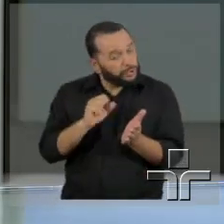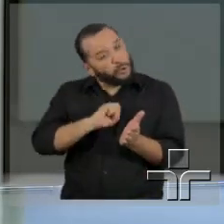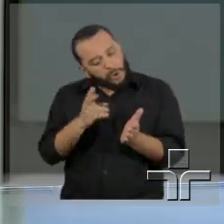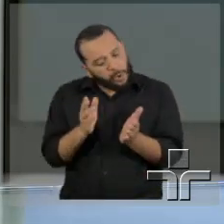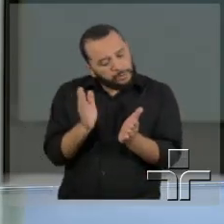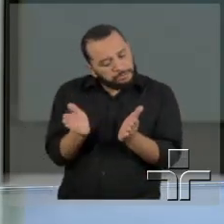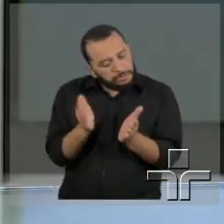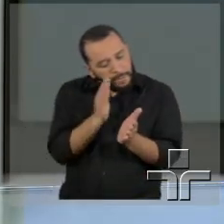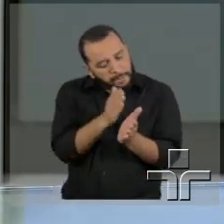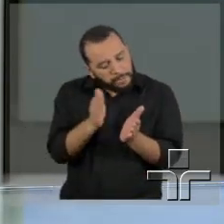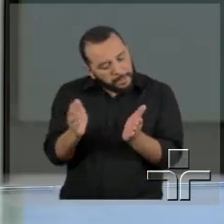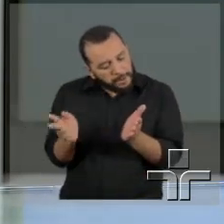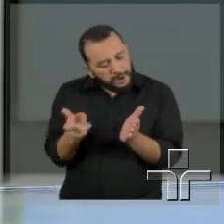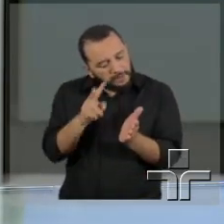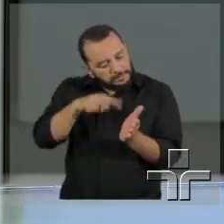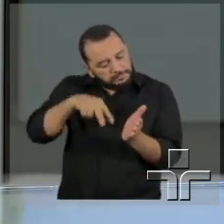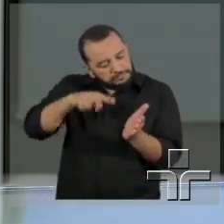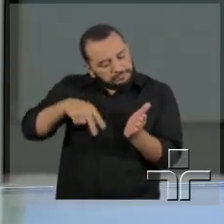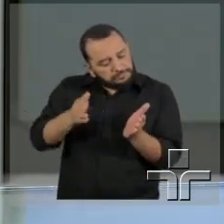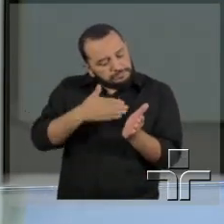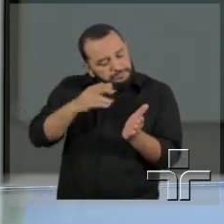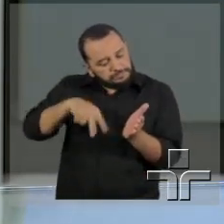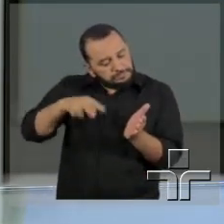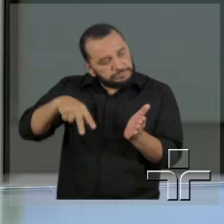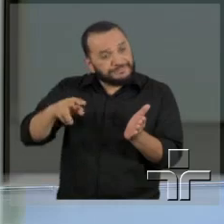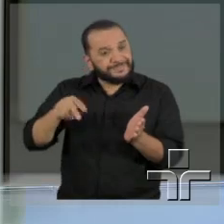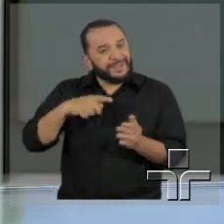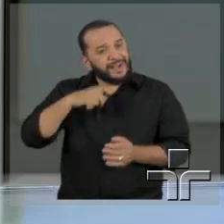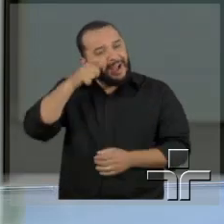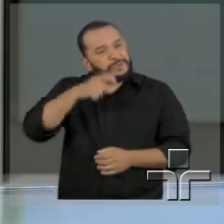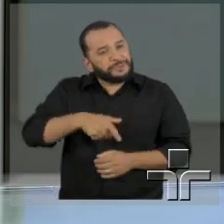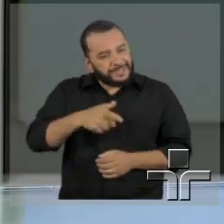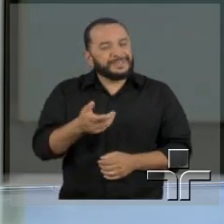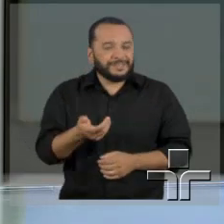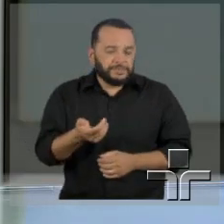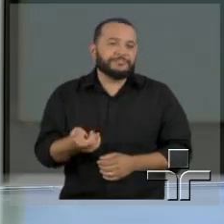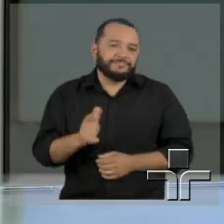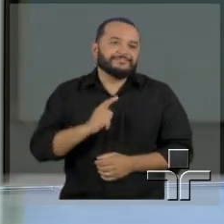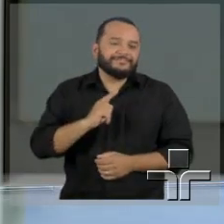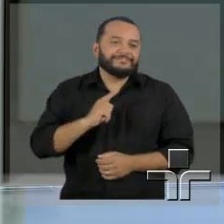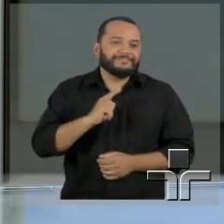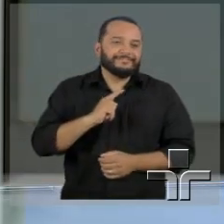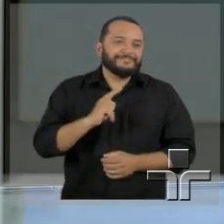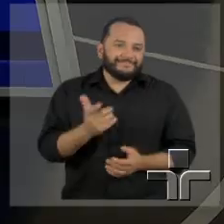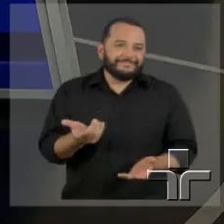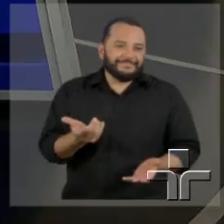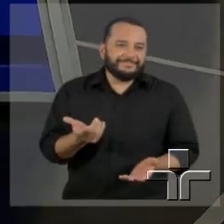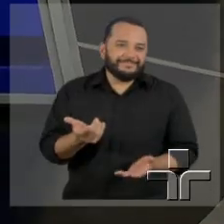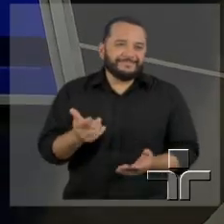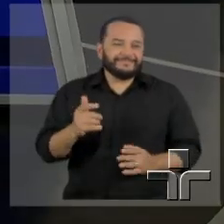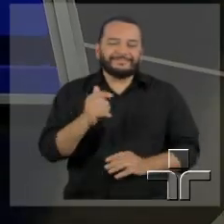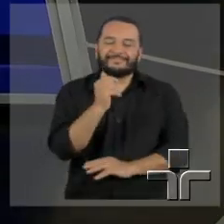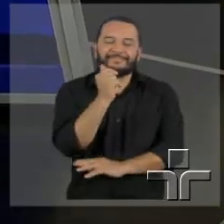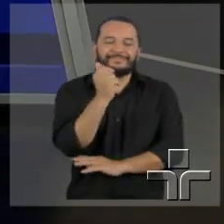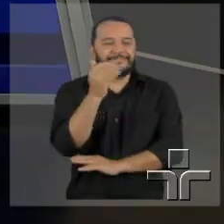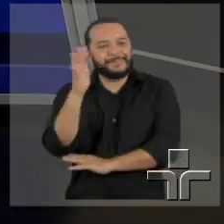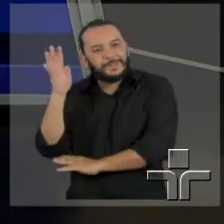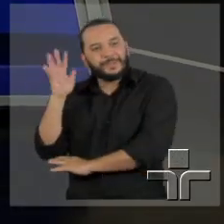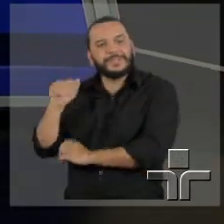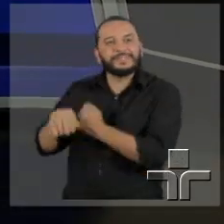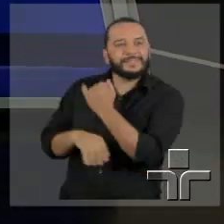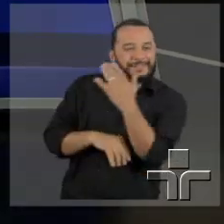da mesma maneira de novo. Aumenta muito a admiração que a gente tem pela natureza, pelo ser